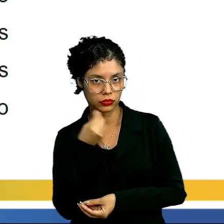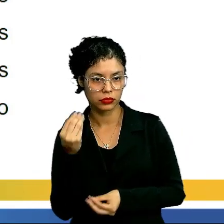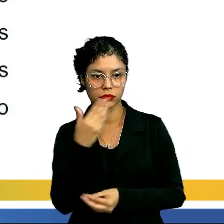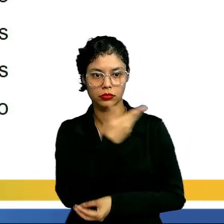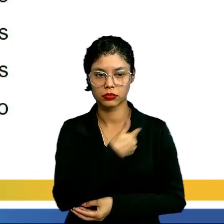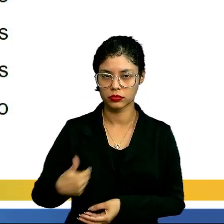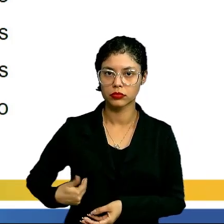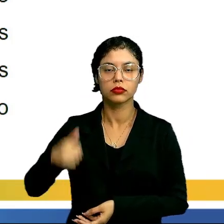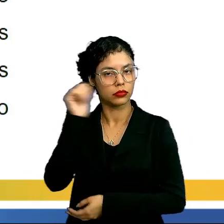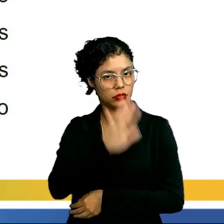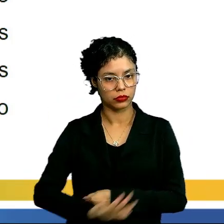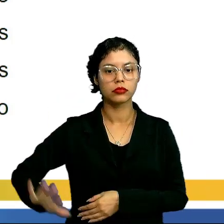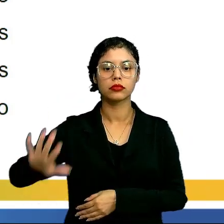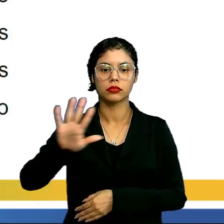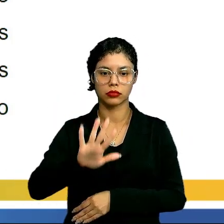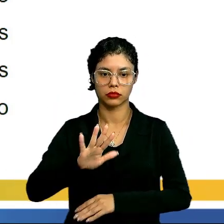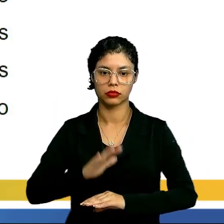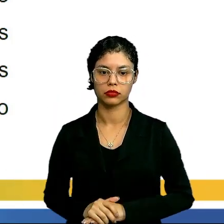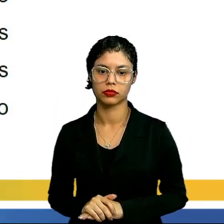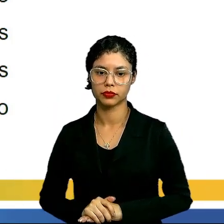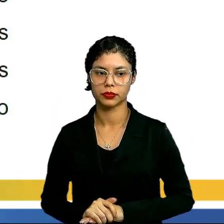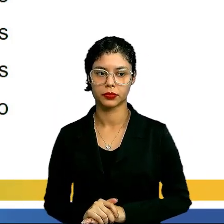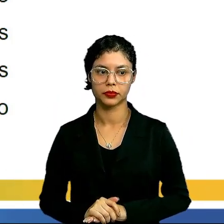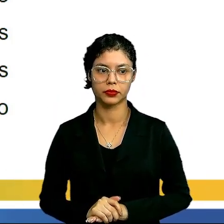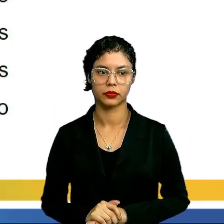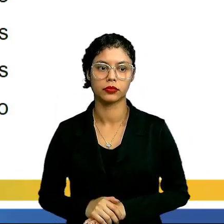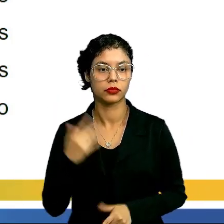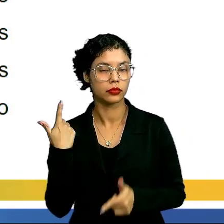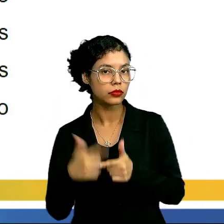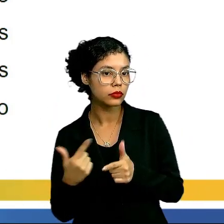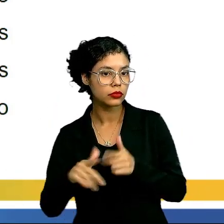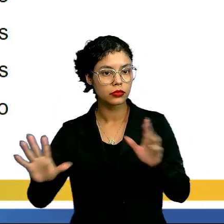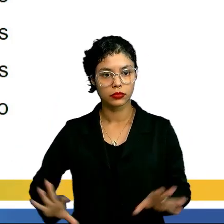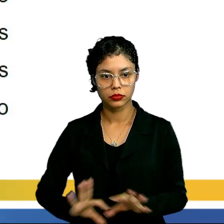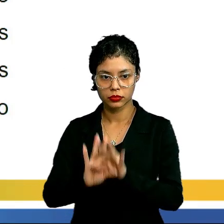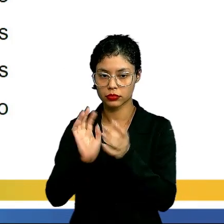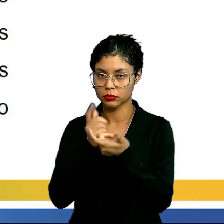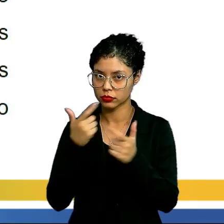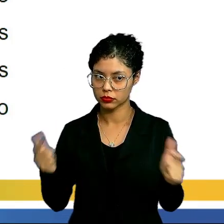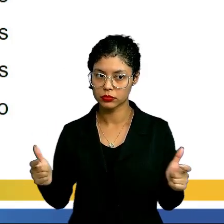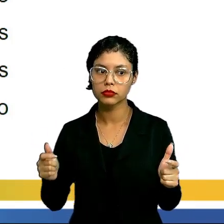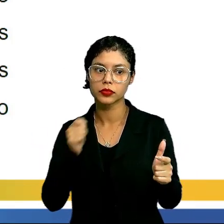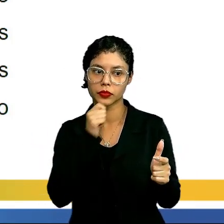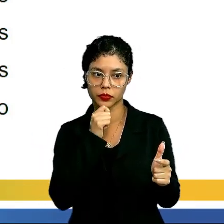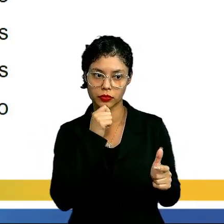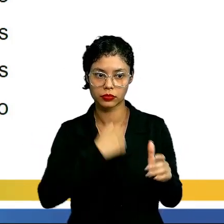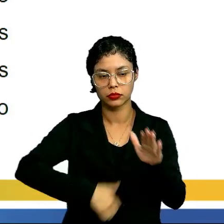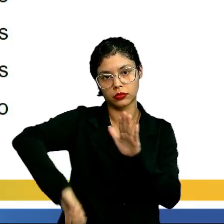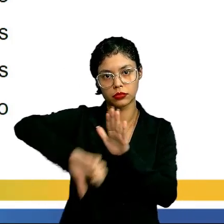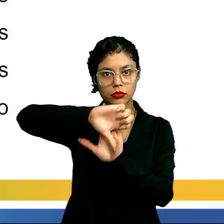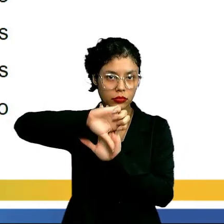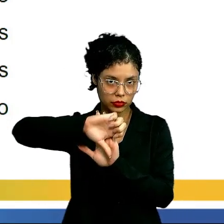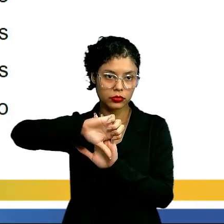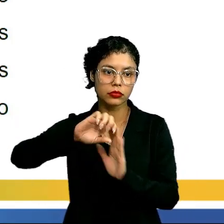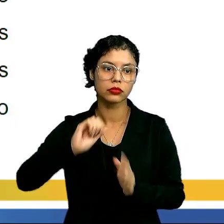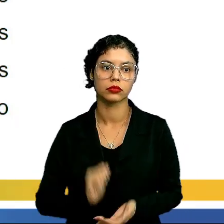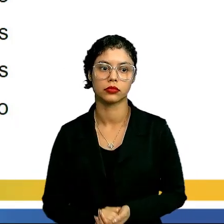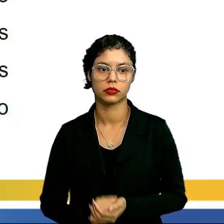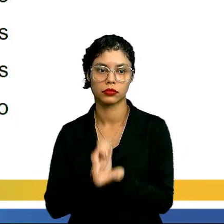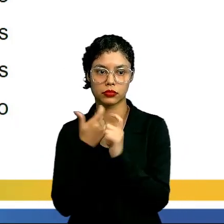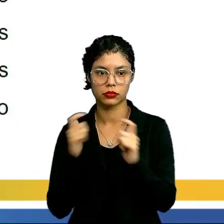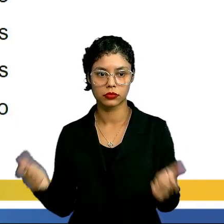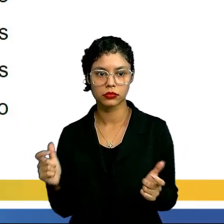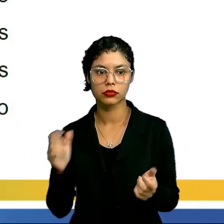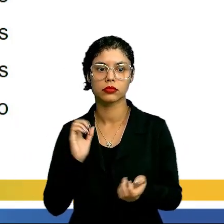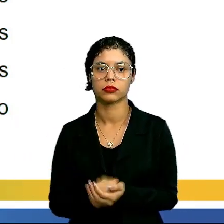de especialistas como do público em geral. Os problemas relacionados com o aumento das taxas de